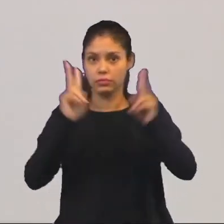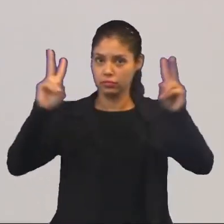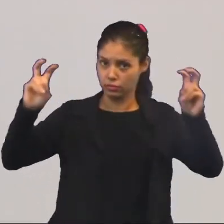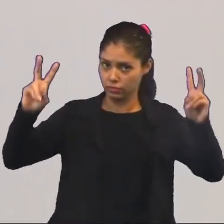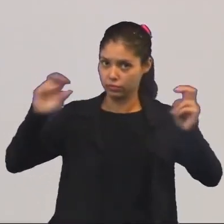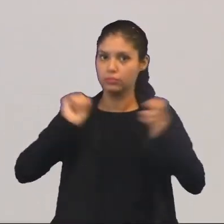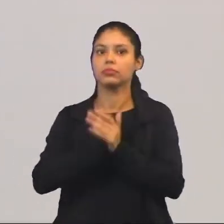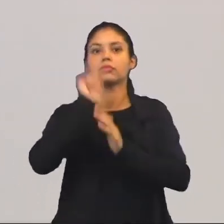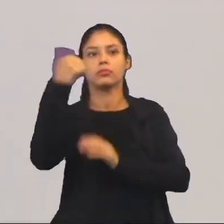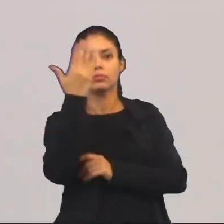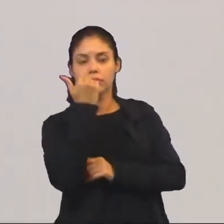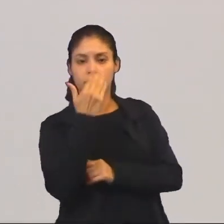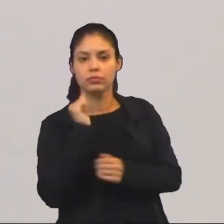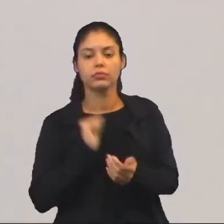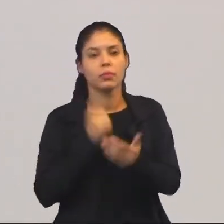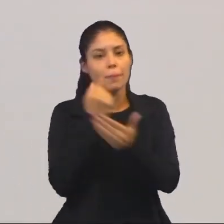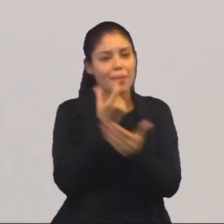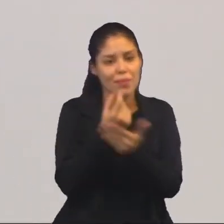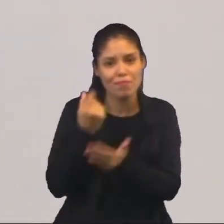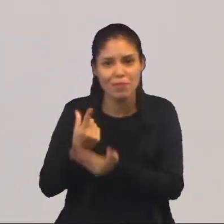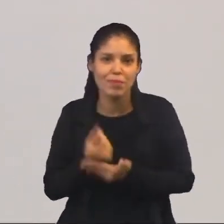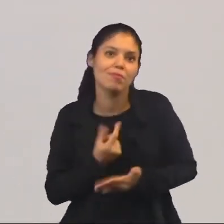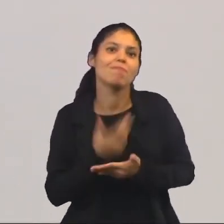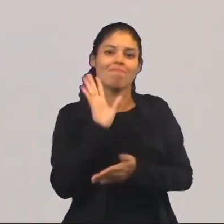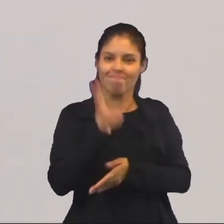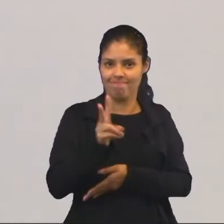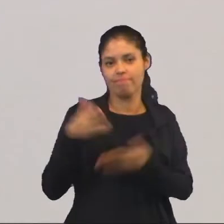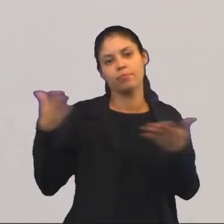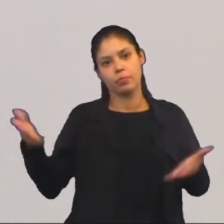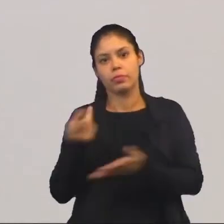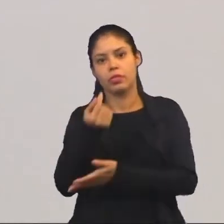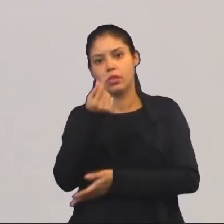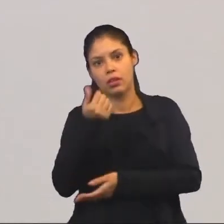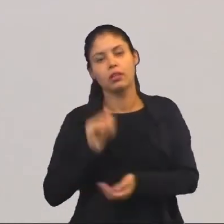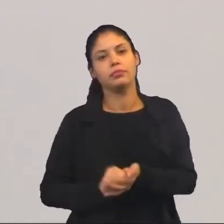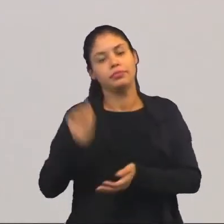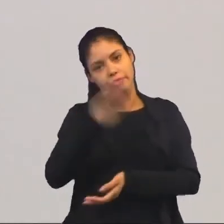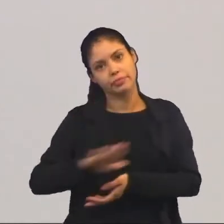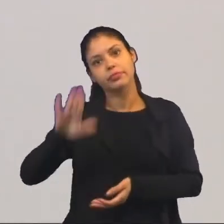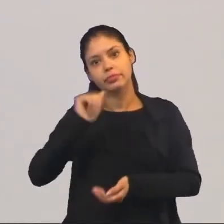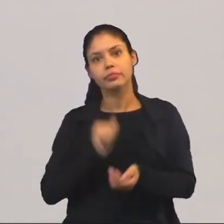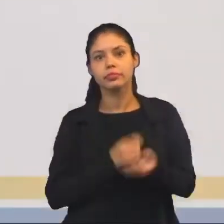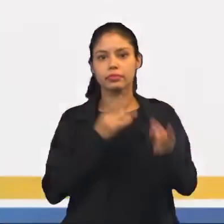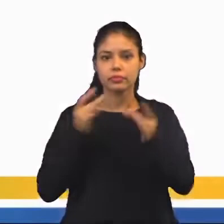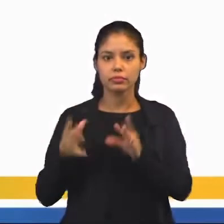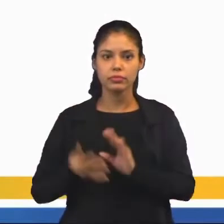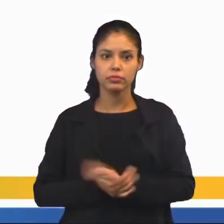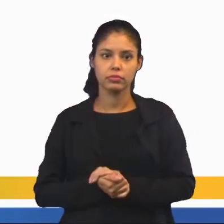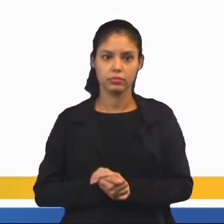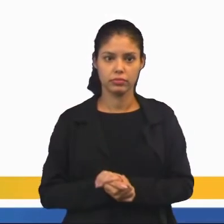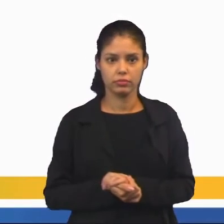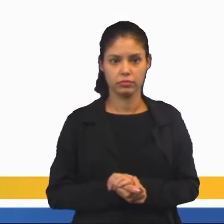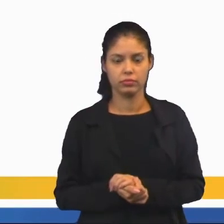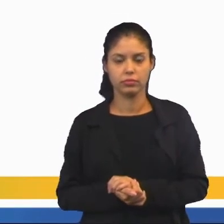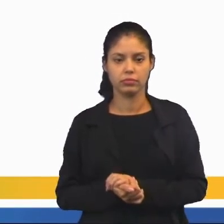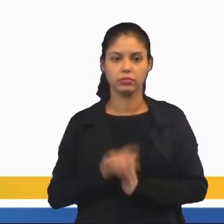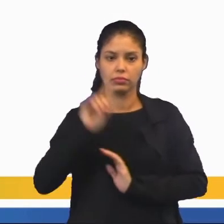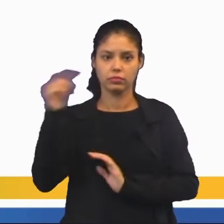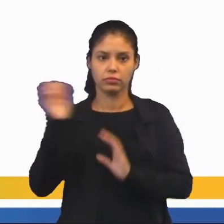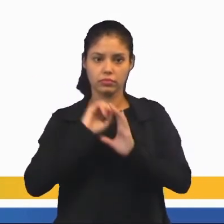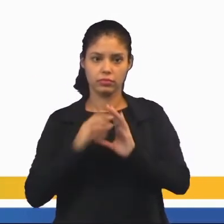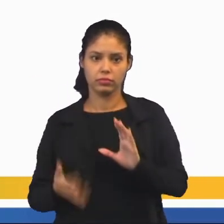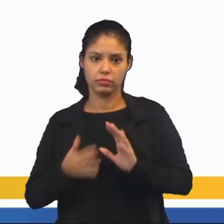aspas, àquele tipo de alimento, mais nós vamos consumi-lo e mais dinheiro vai estar girando em torno do mercado. Vamos prosseguir e ver a